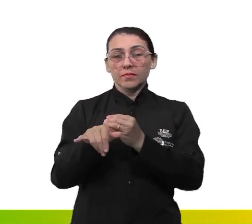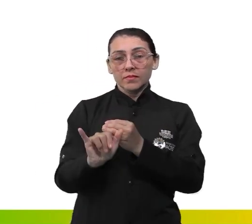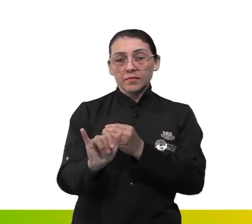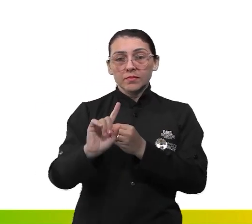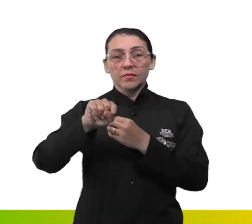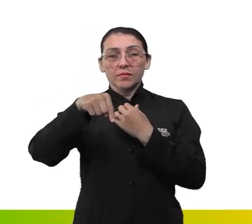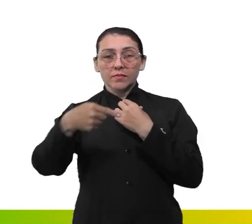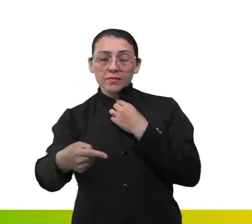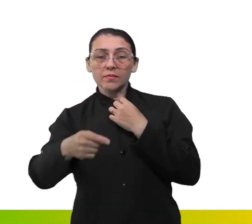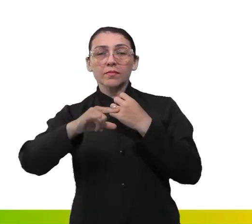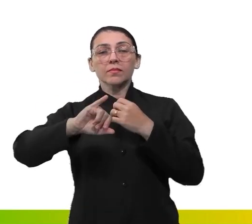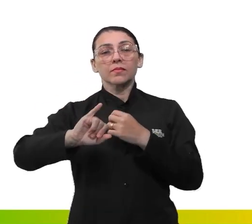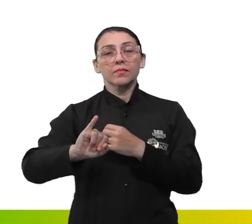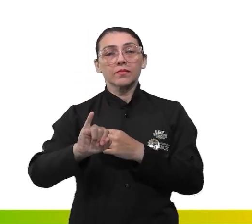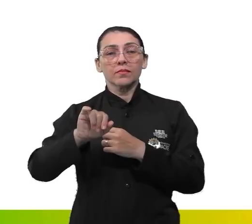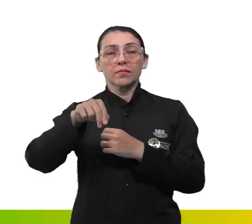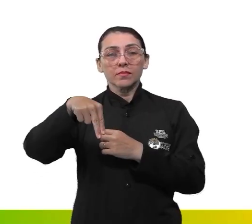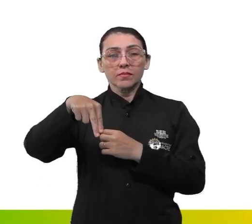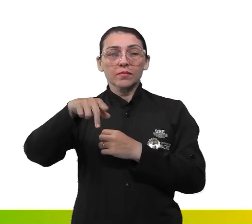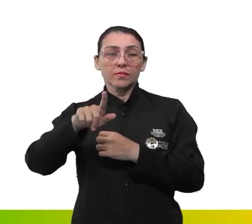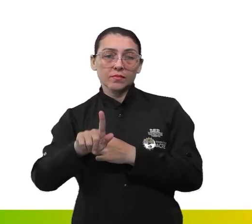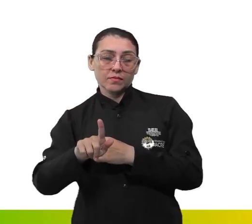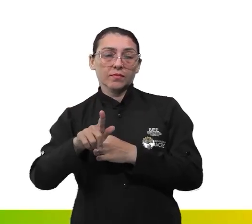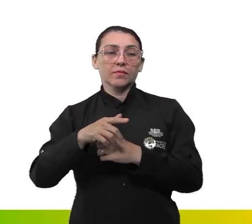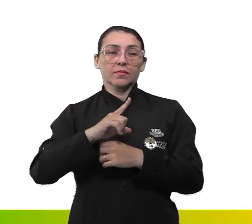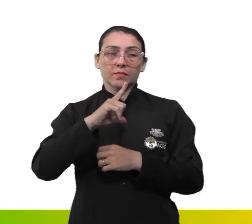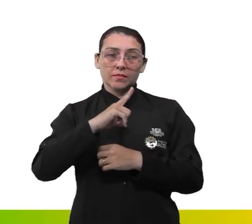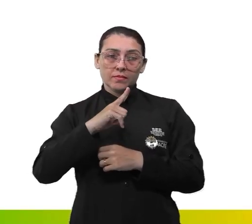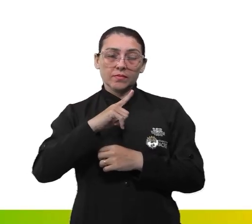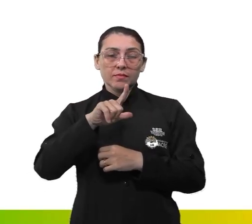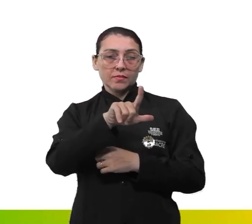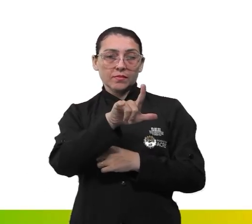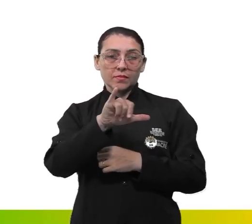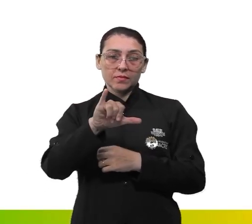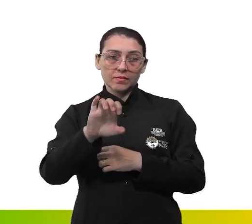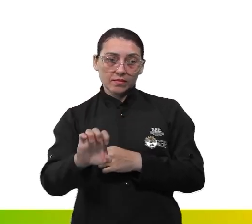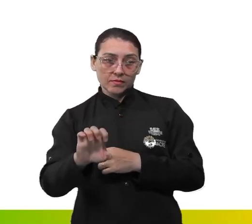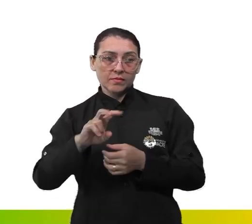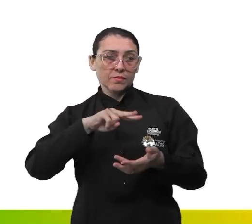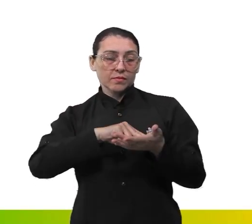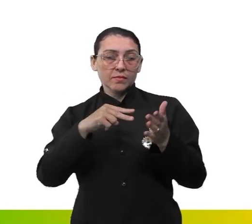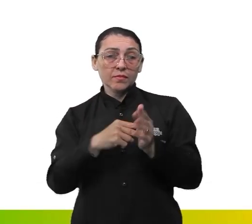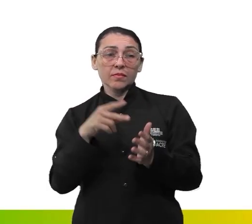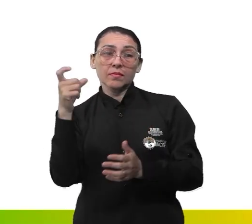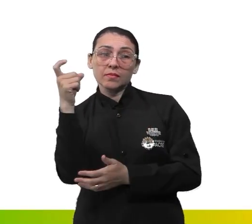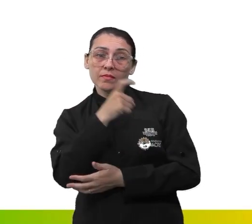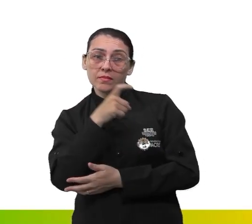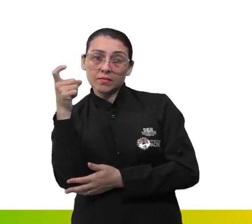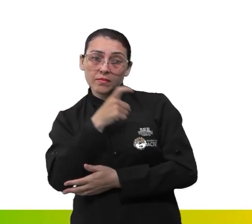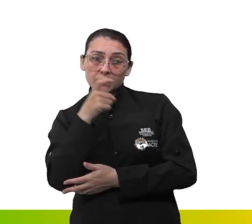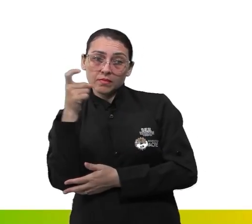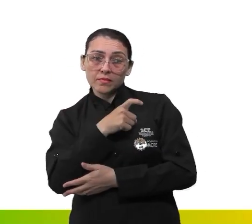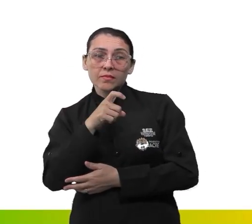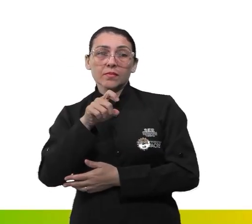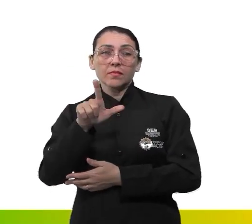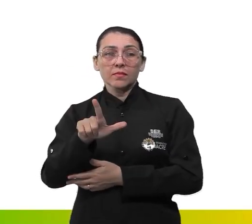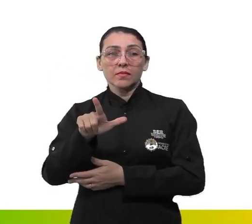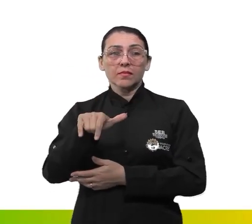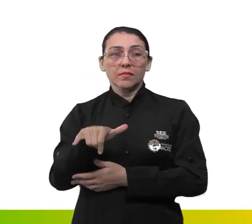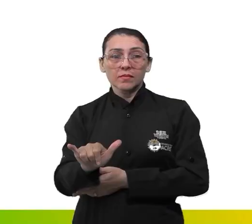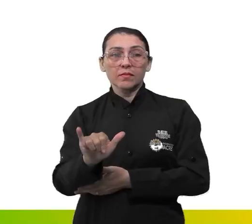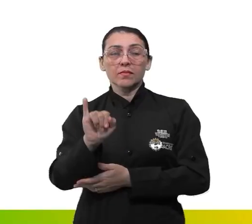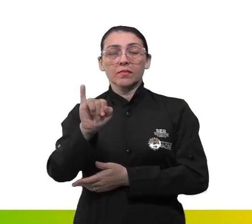depois acrescentar o ing. Nós temos o verbo lie, que significa mentir. E